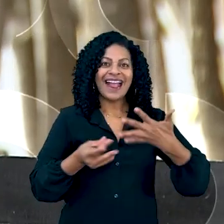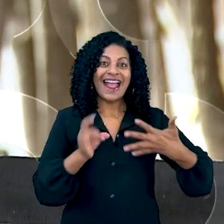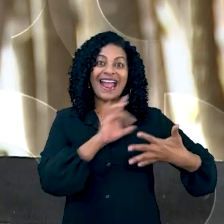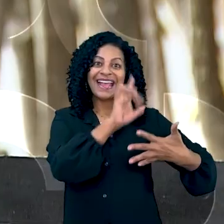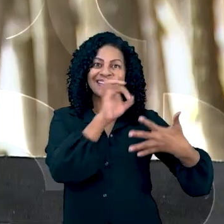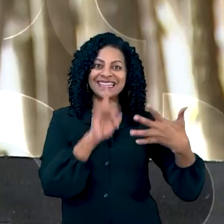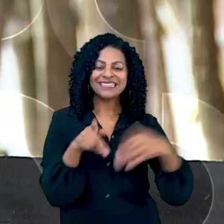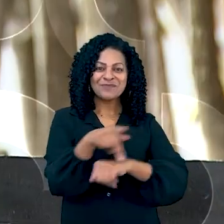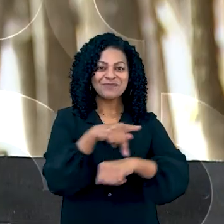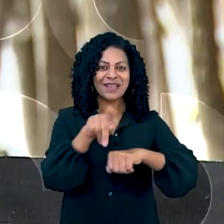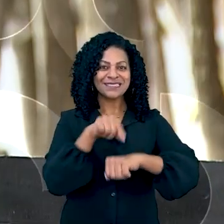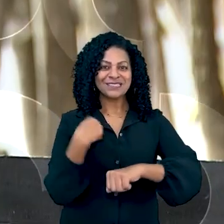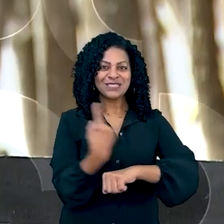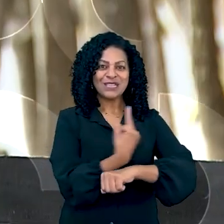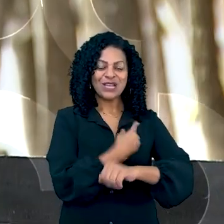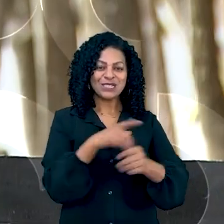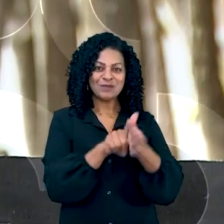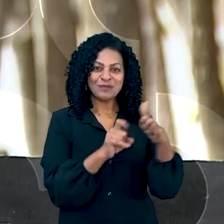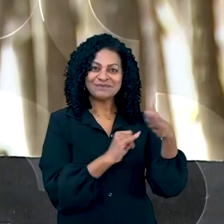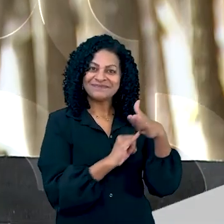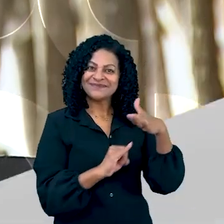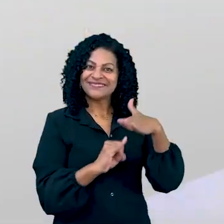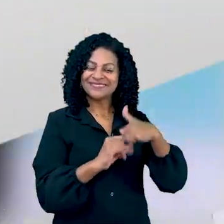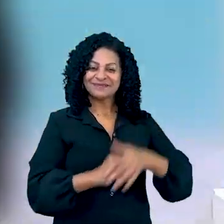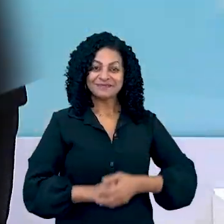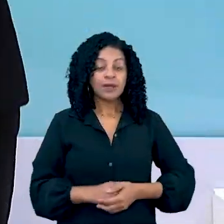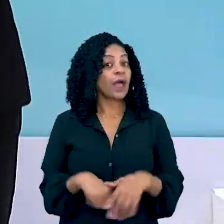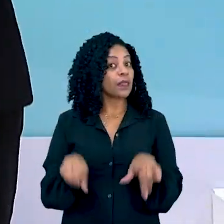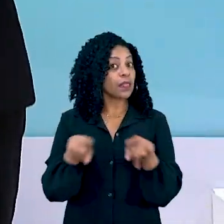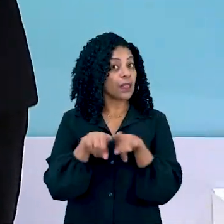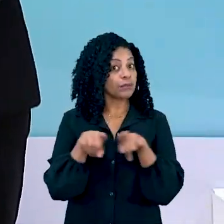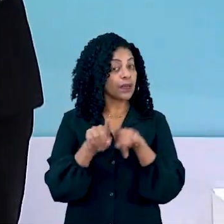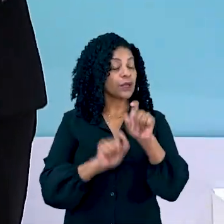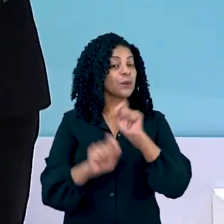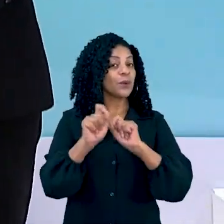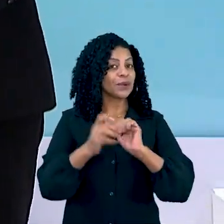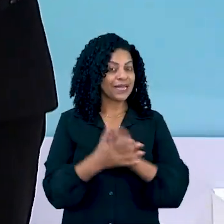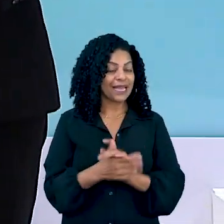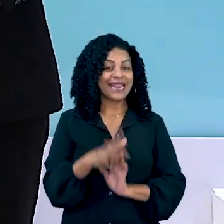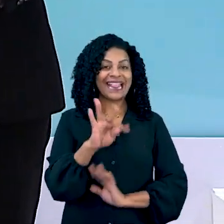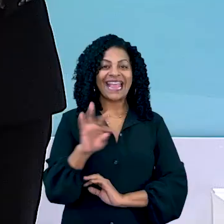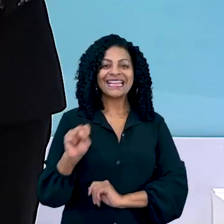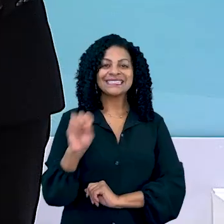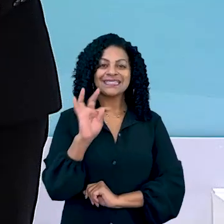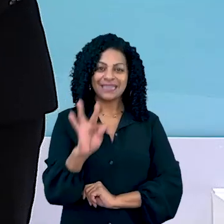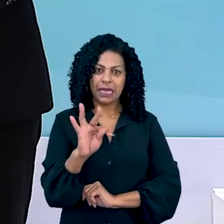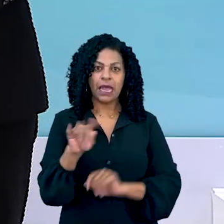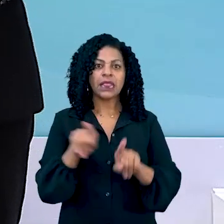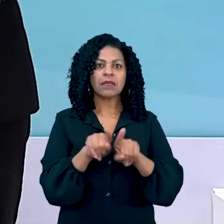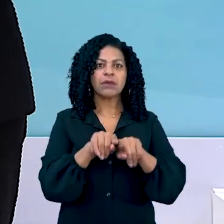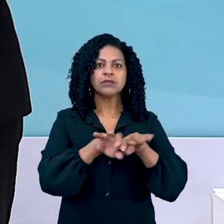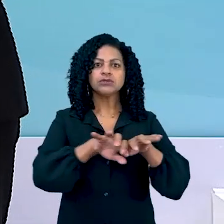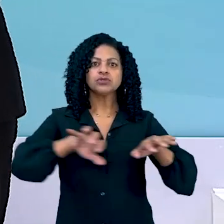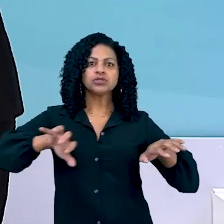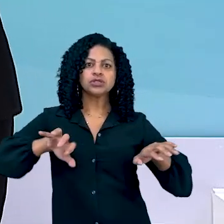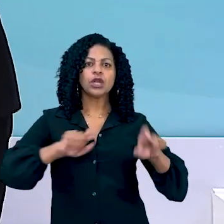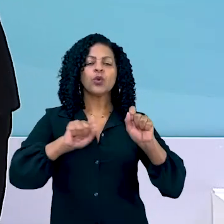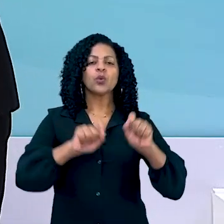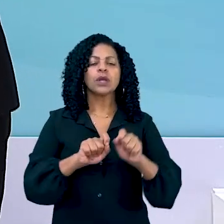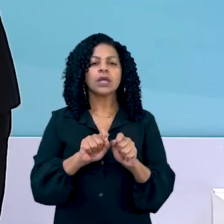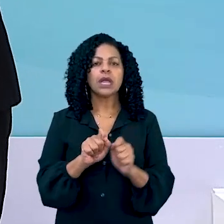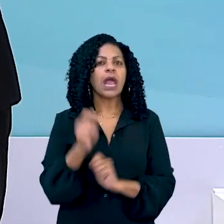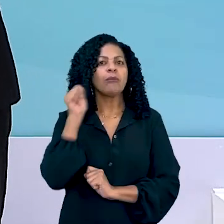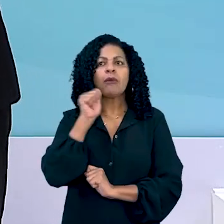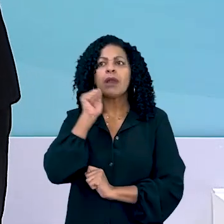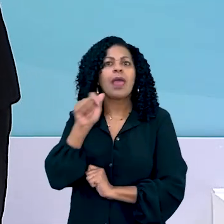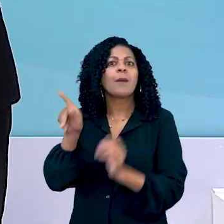das bases do nosso país, das nossas instituições. E ainda nesta edição, TST afasta ilegalidade e